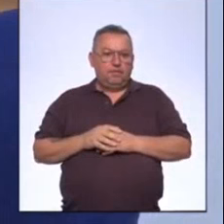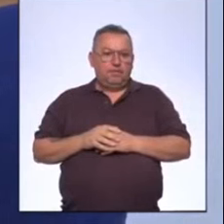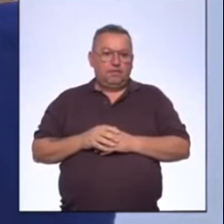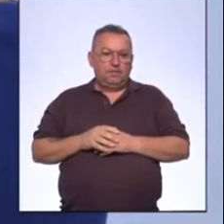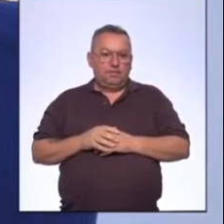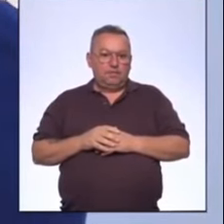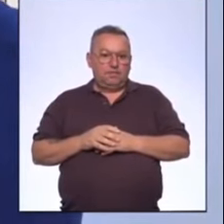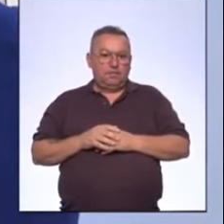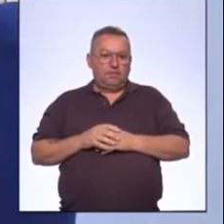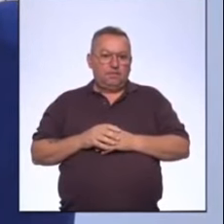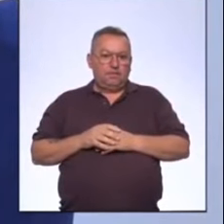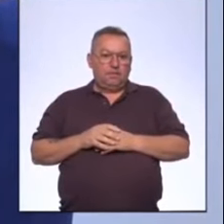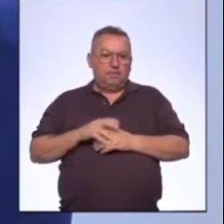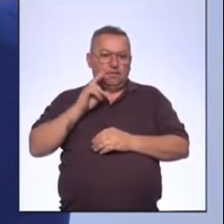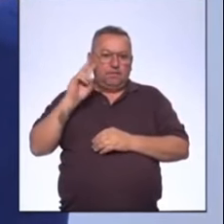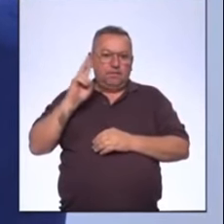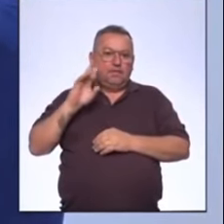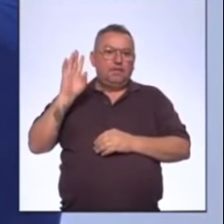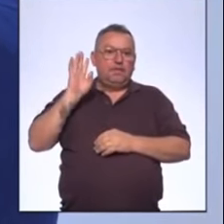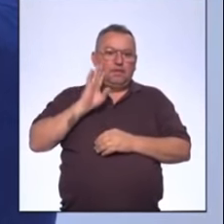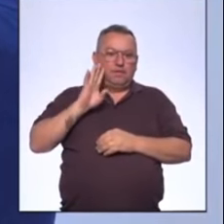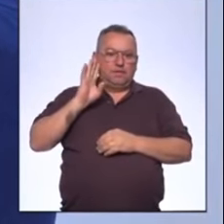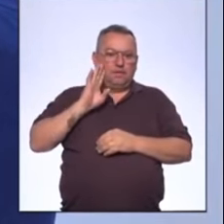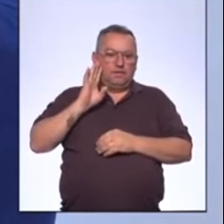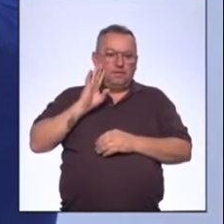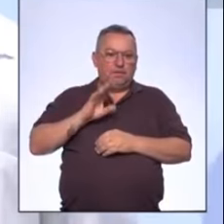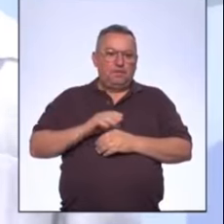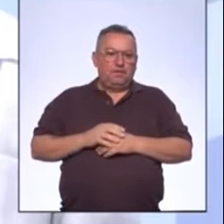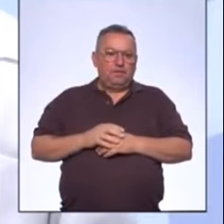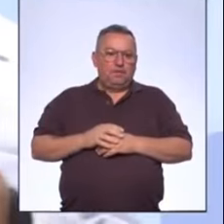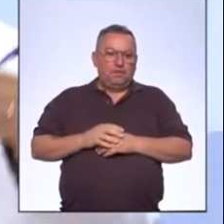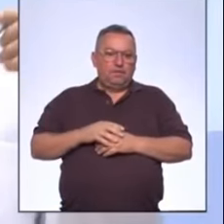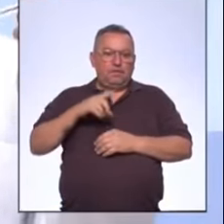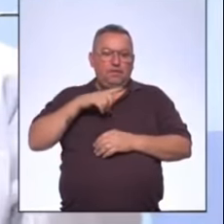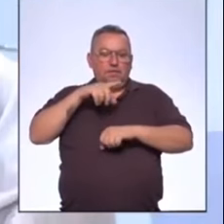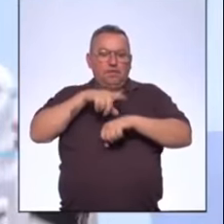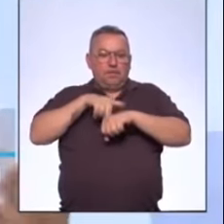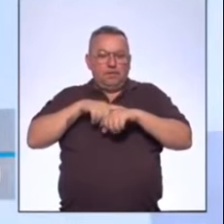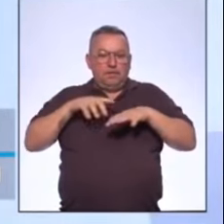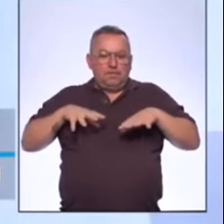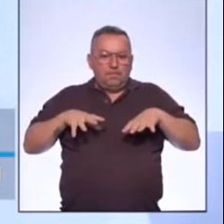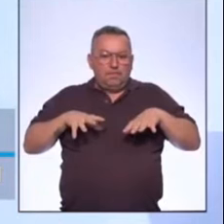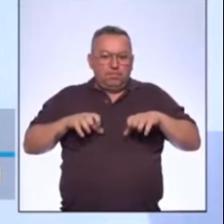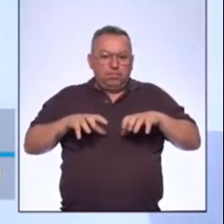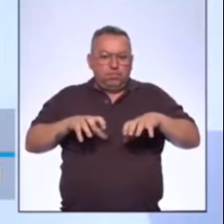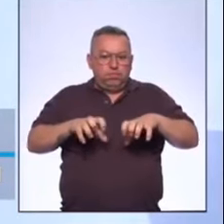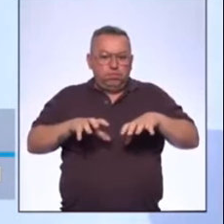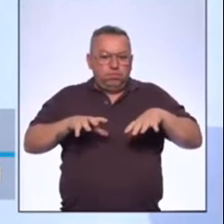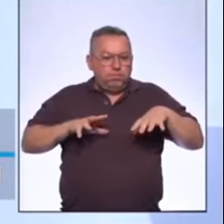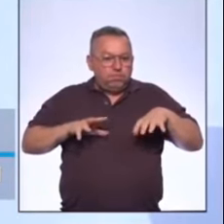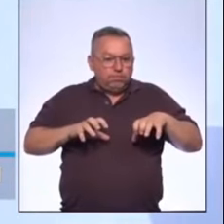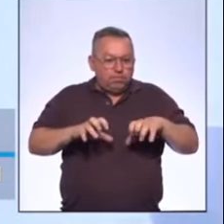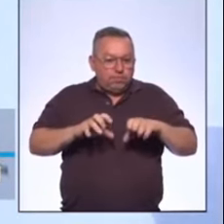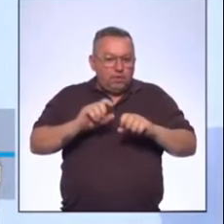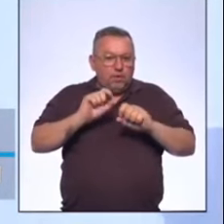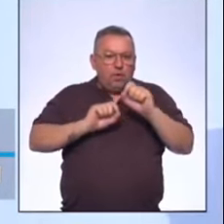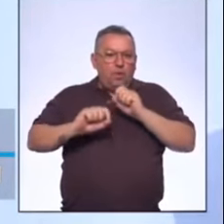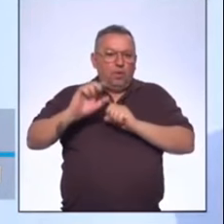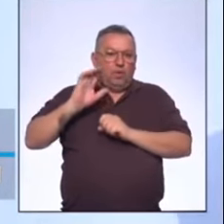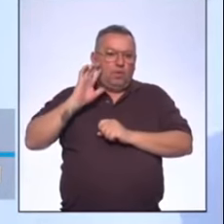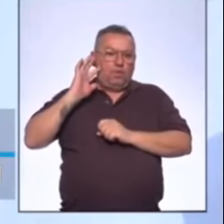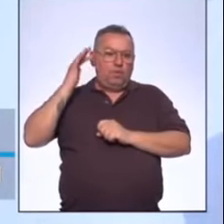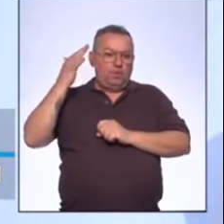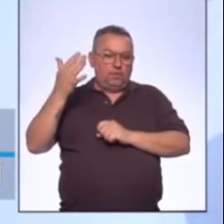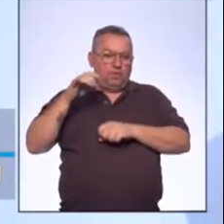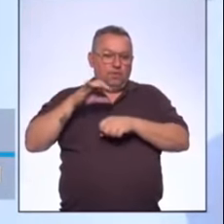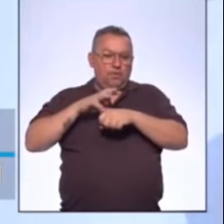pulmonar. Gente, olha só que interessante. A gente está num momento de pandemia, né? E o que acontece com